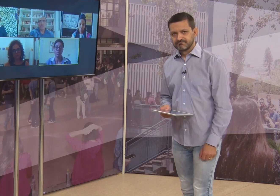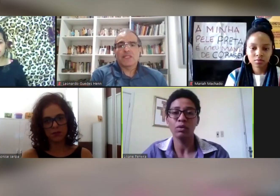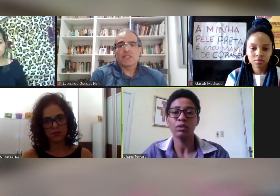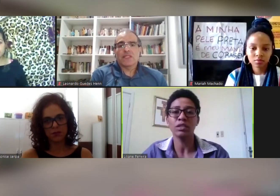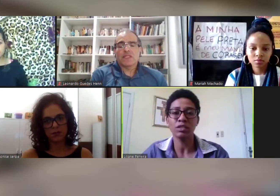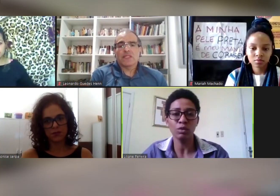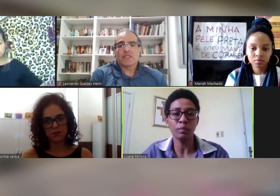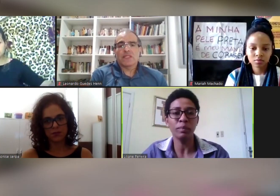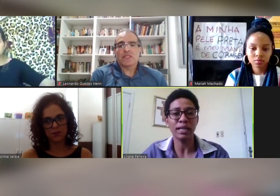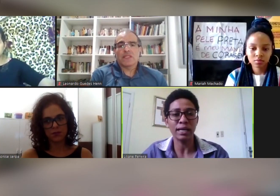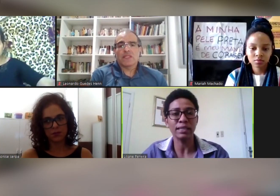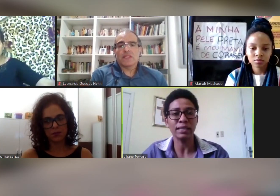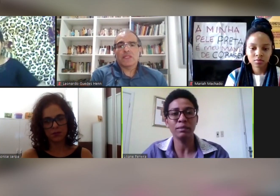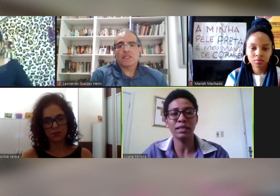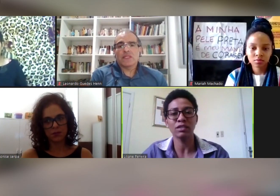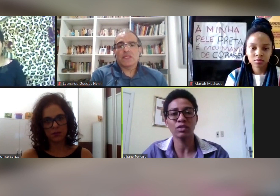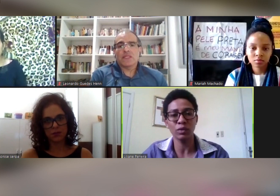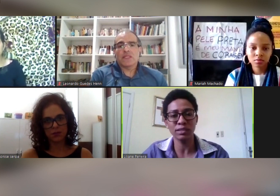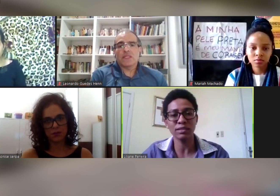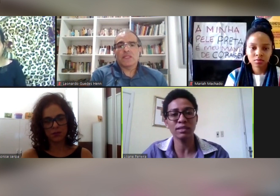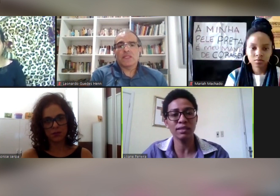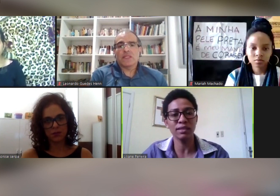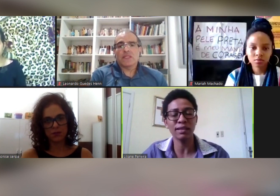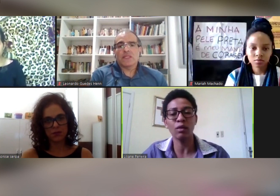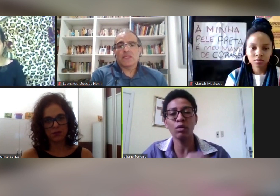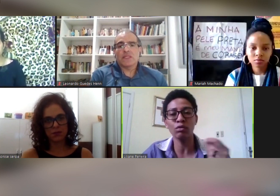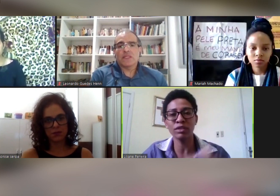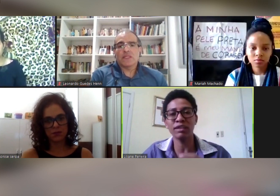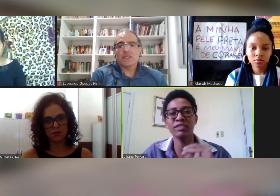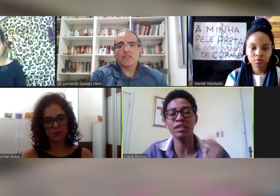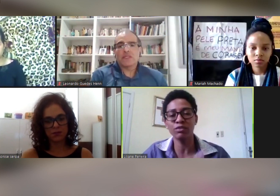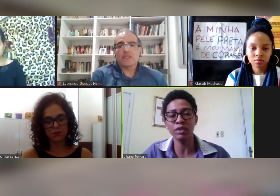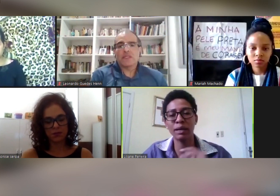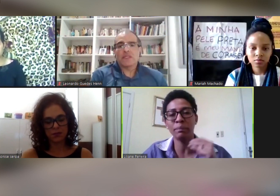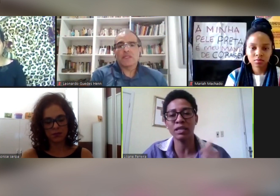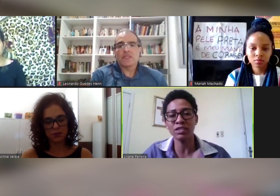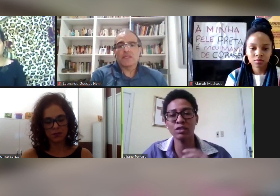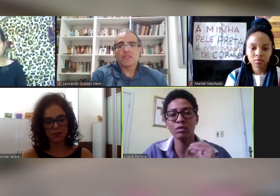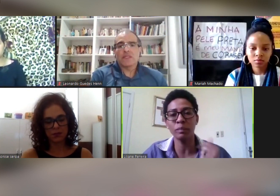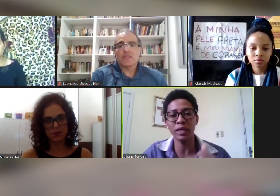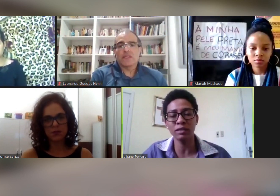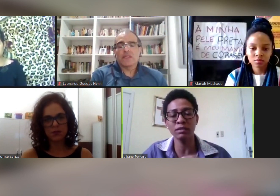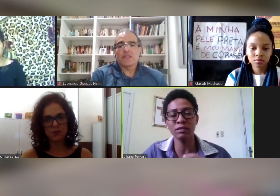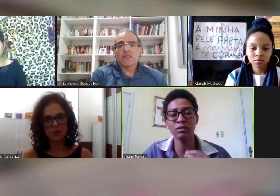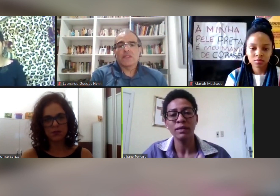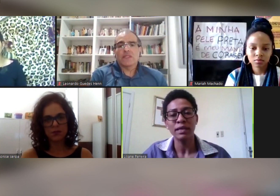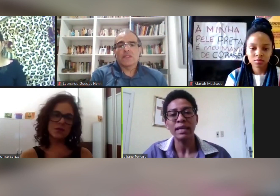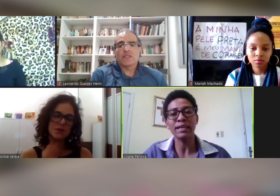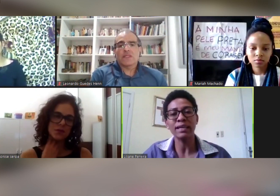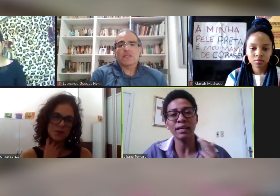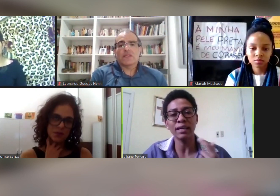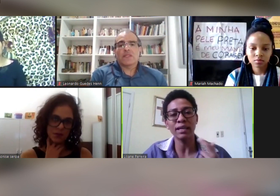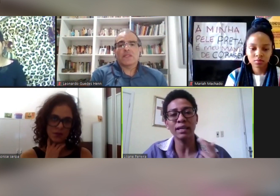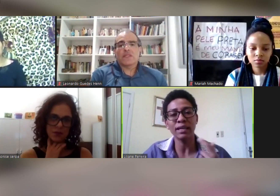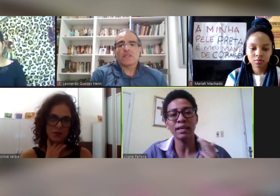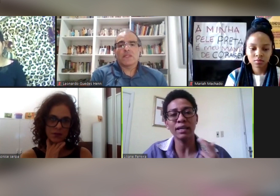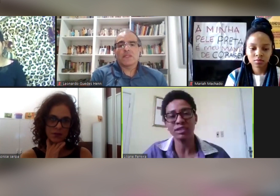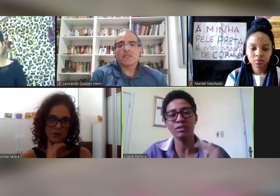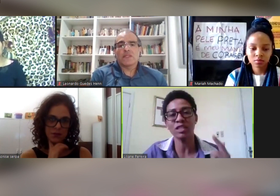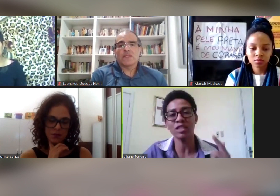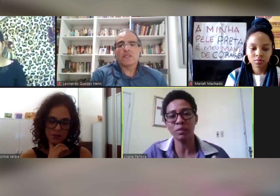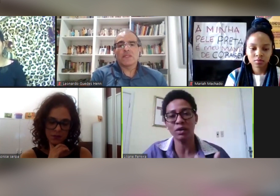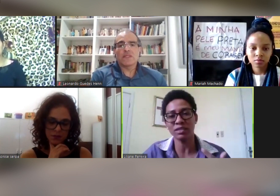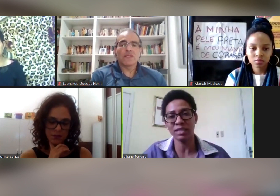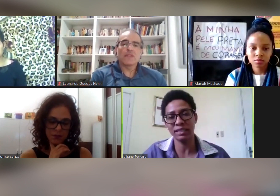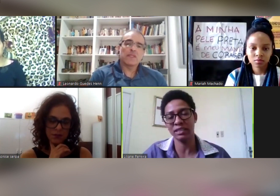para dar conta de superar determinadas coisas que, ao longo da vida, eu fui capaz de ir superando, exatamente porque eu fui